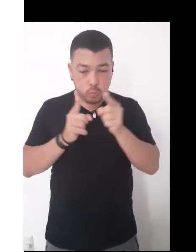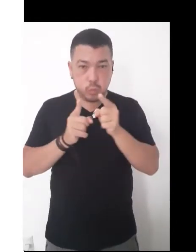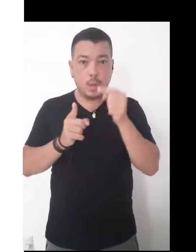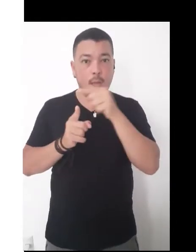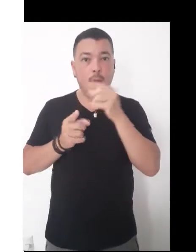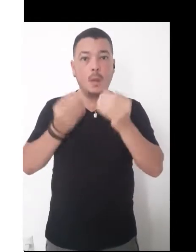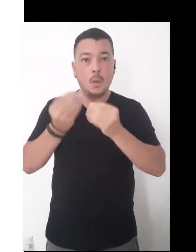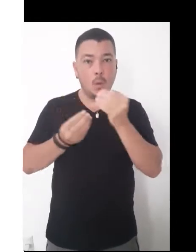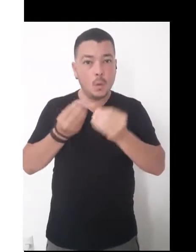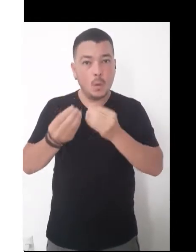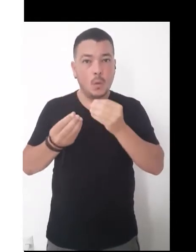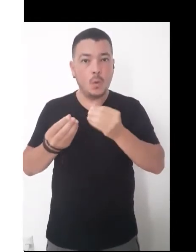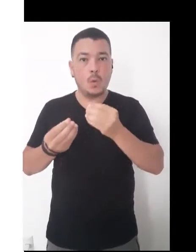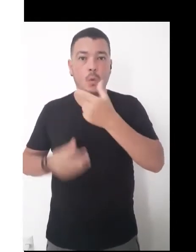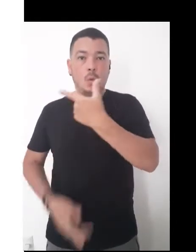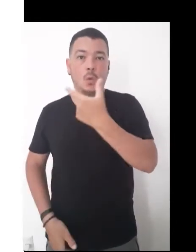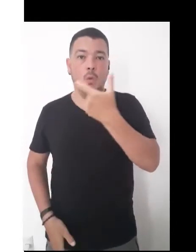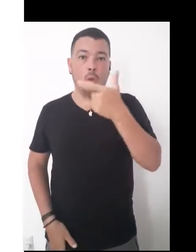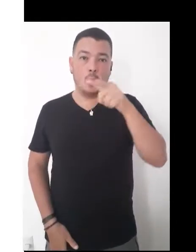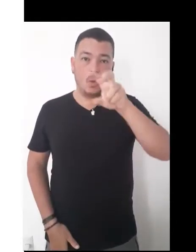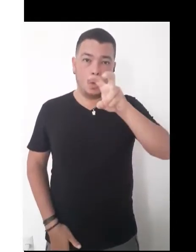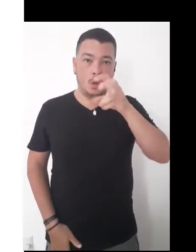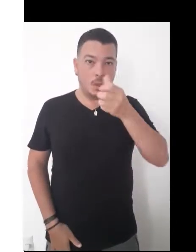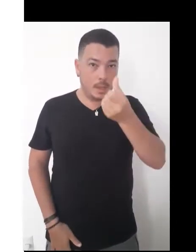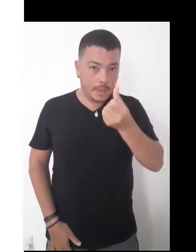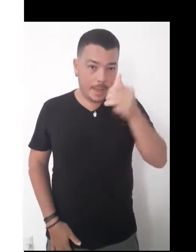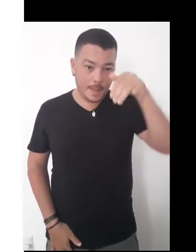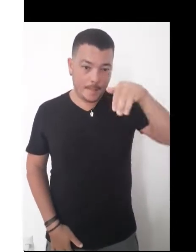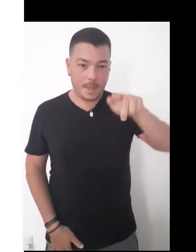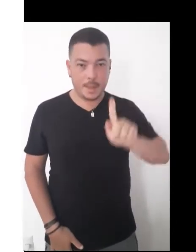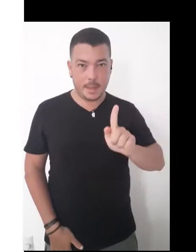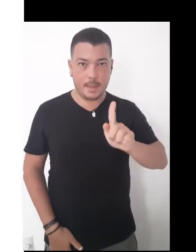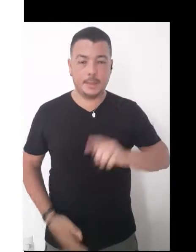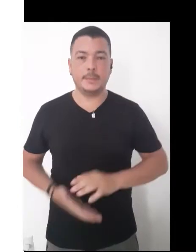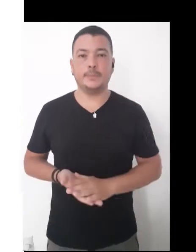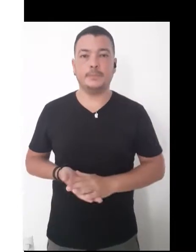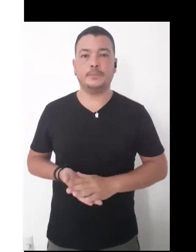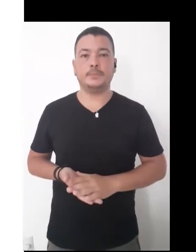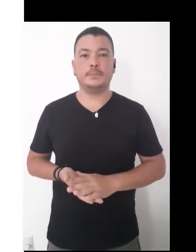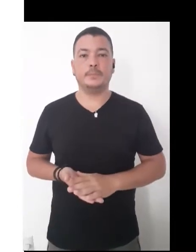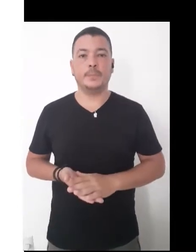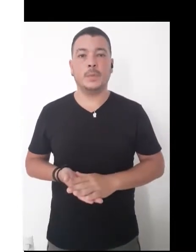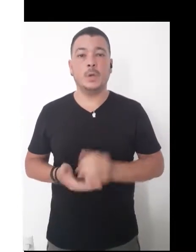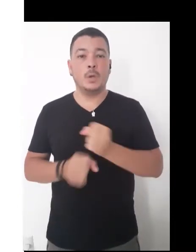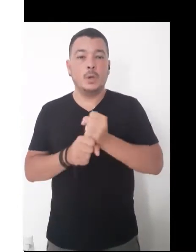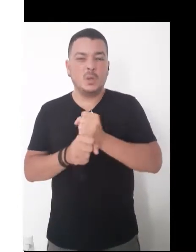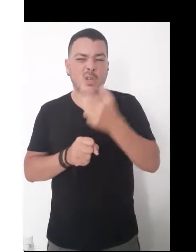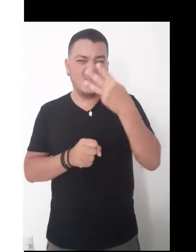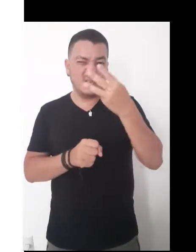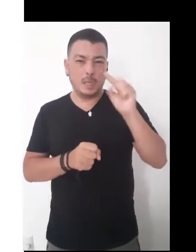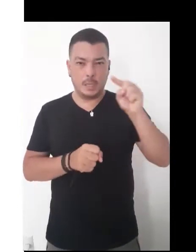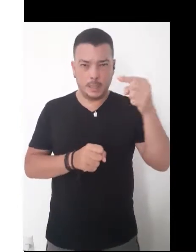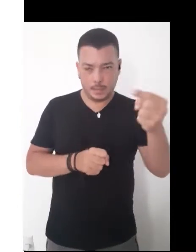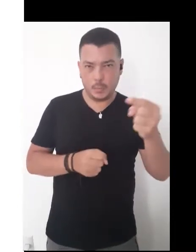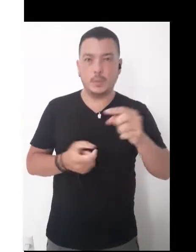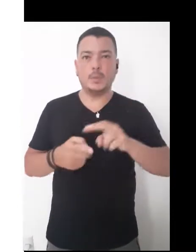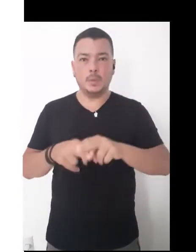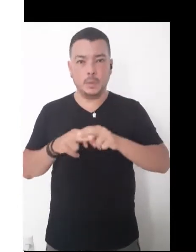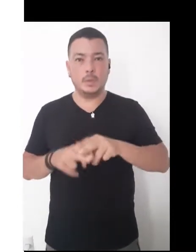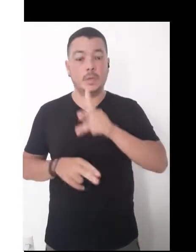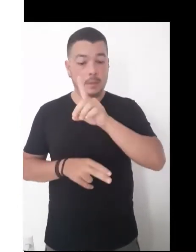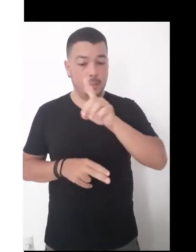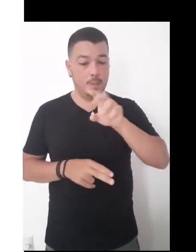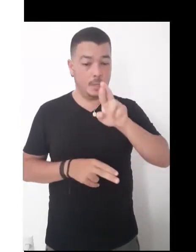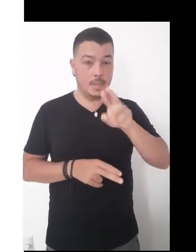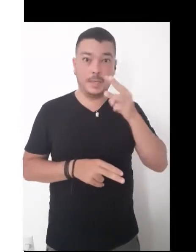já estava na faixa dos 256 megabytes. 3 anos depois surge a versão DDR3, que reduz ainda mais o